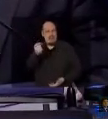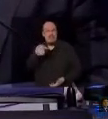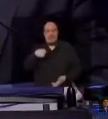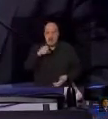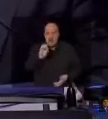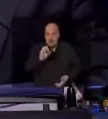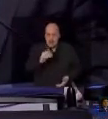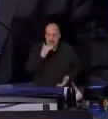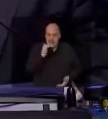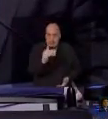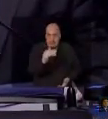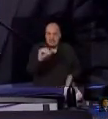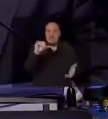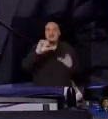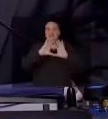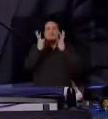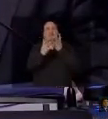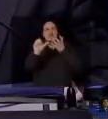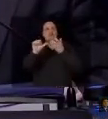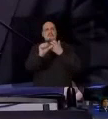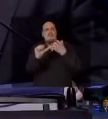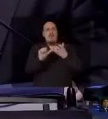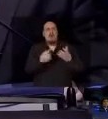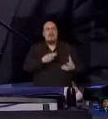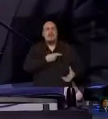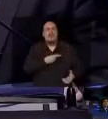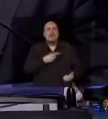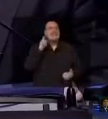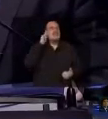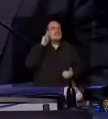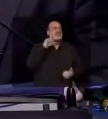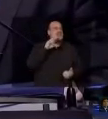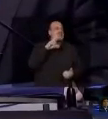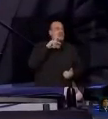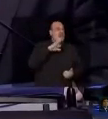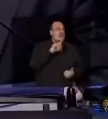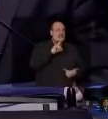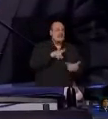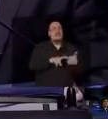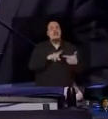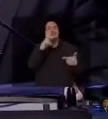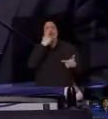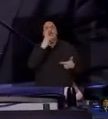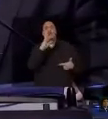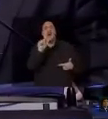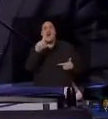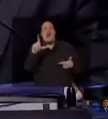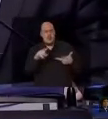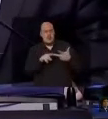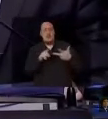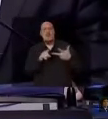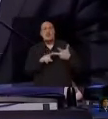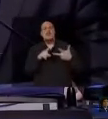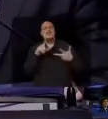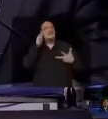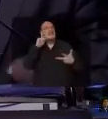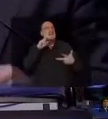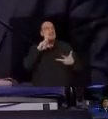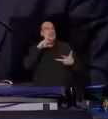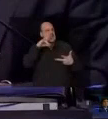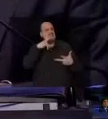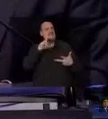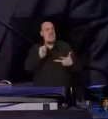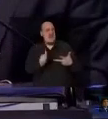esquecer que existe um grande projeto chamado oal não é e que é nada mais é que a união das